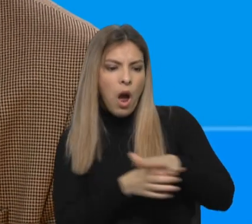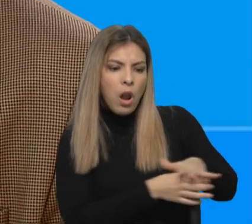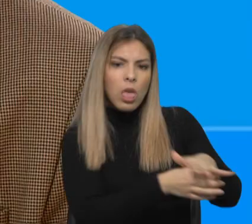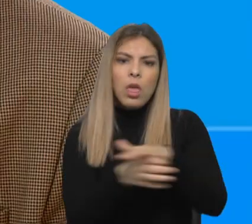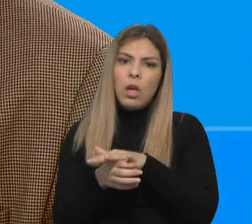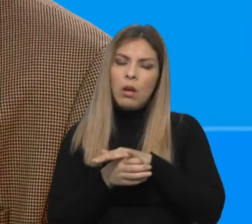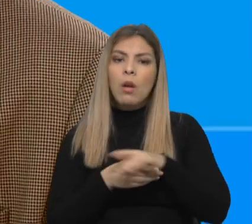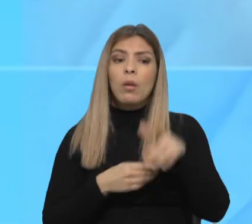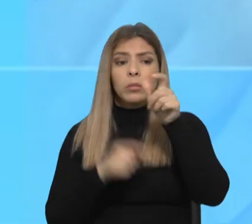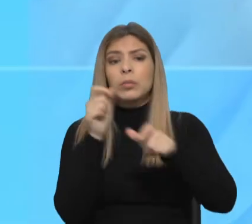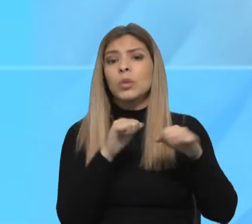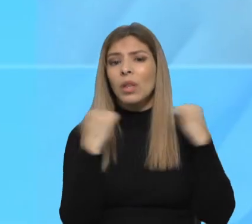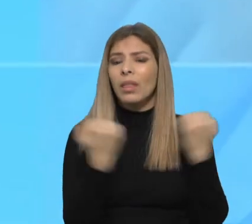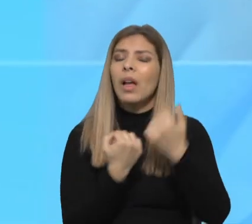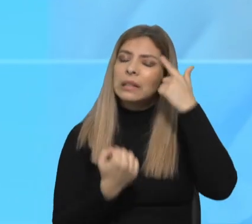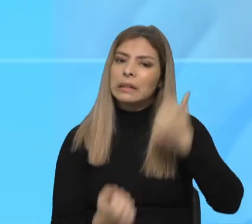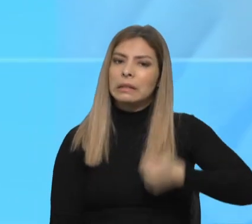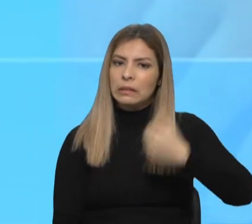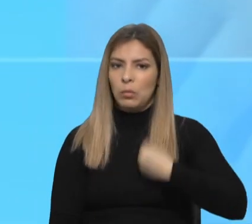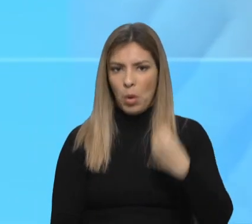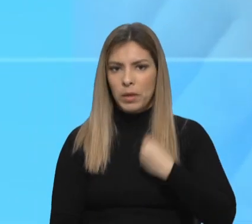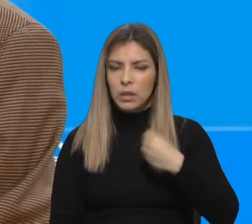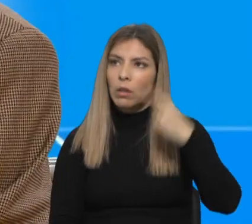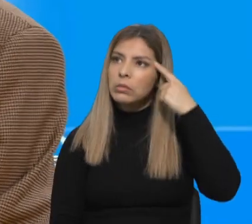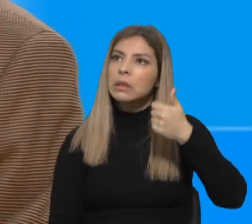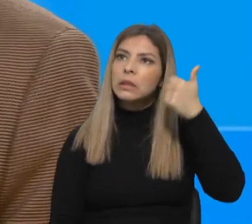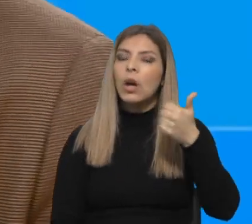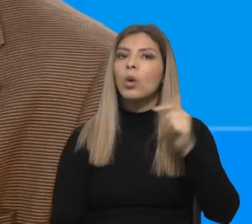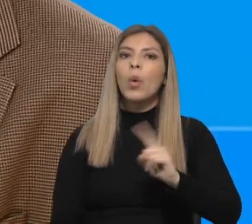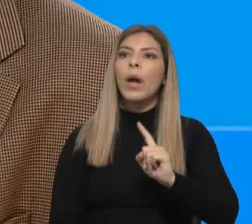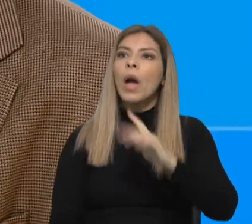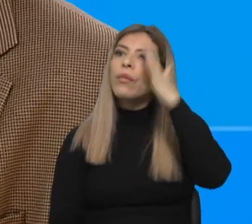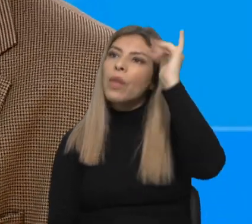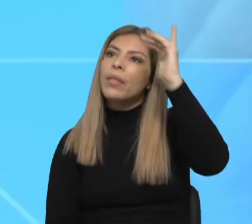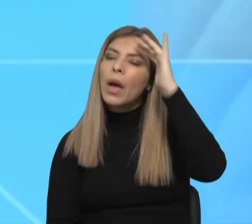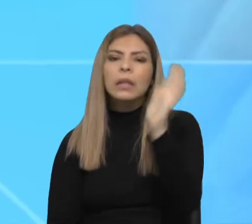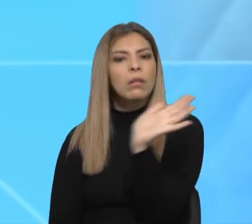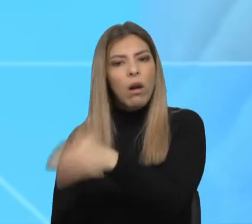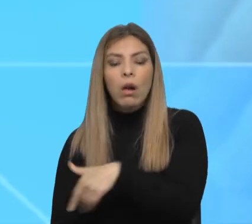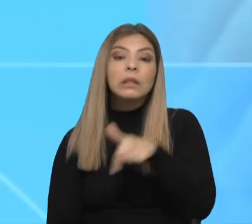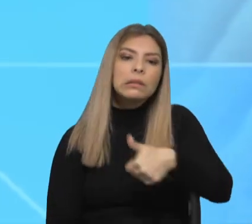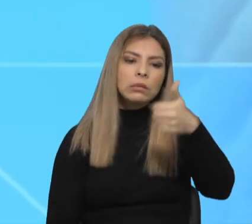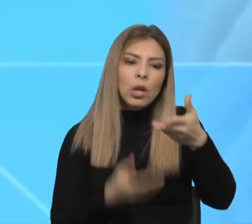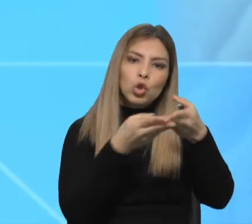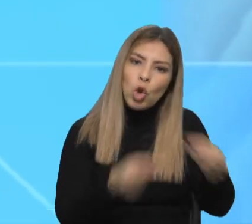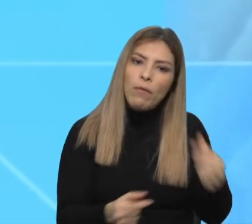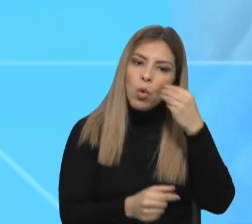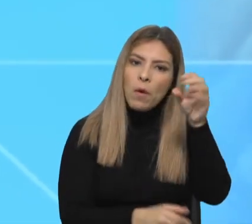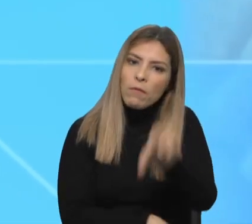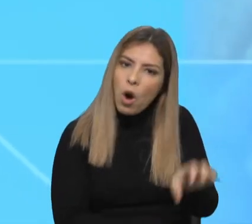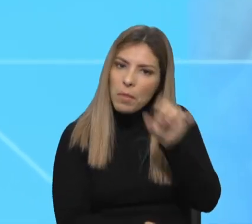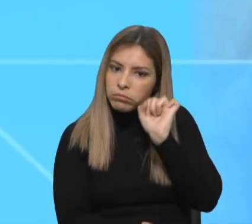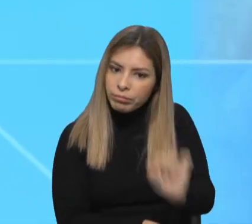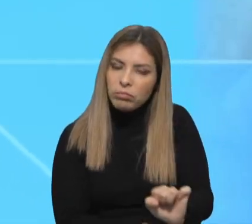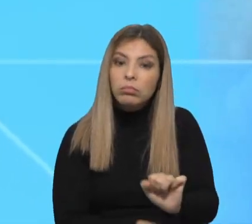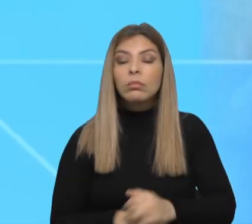em que os portugueses estão efetivamente mais preocupados com os resultados do que com os caminhos ideológicos para lá chegar. Essa dificuldade ou essa distância em relação aos